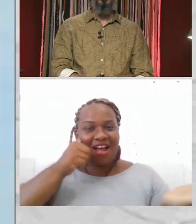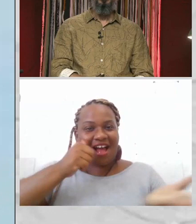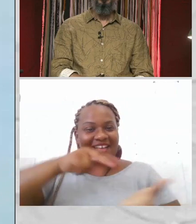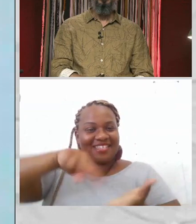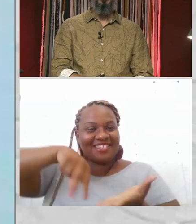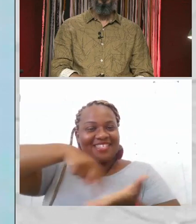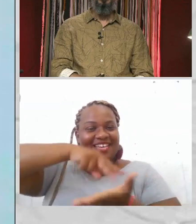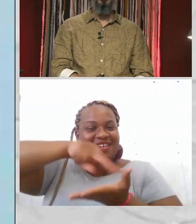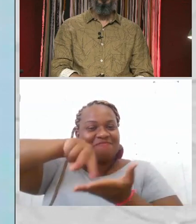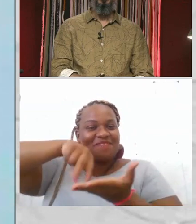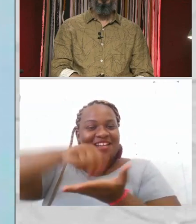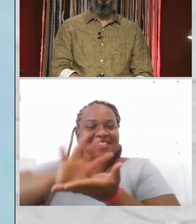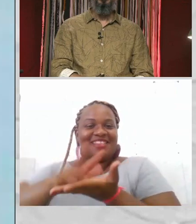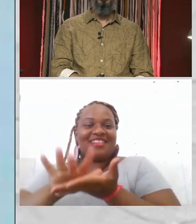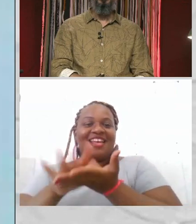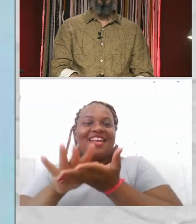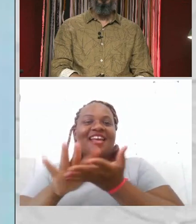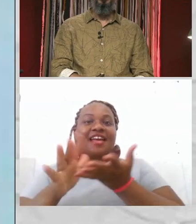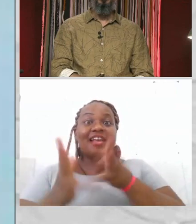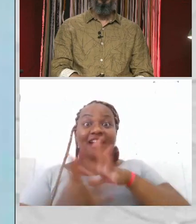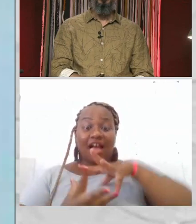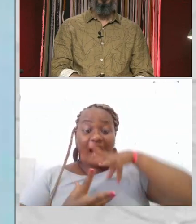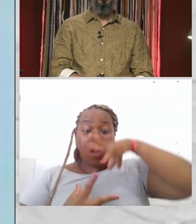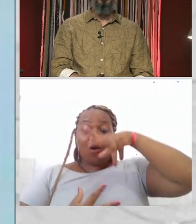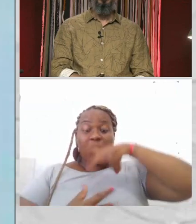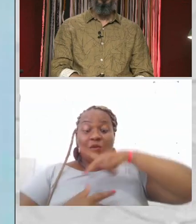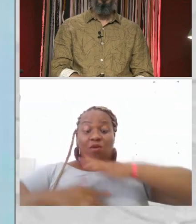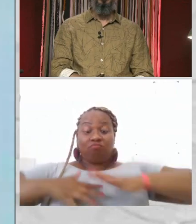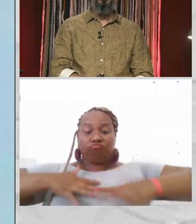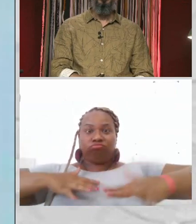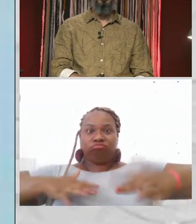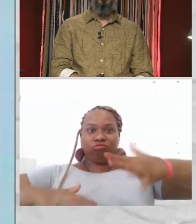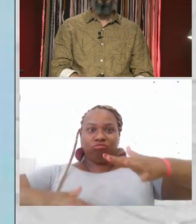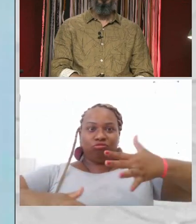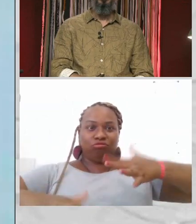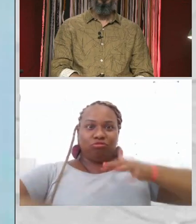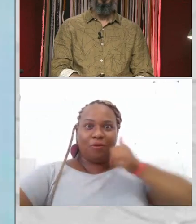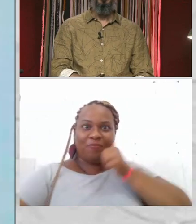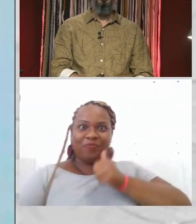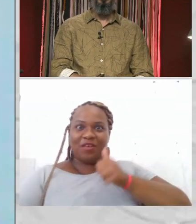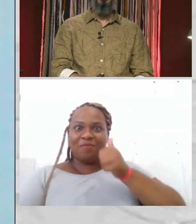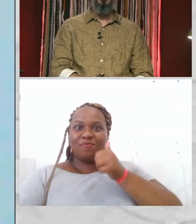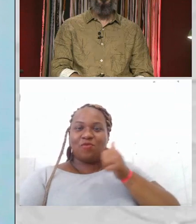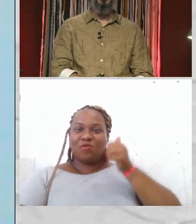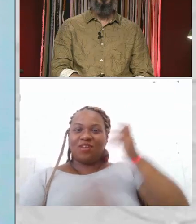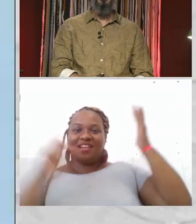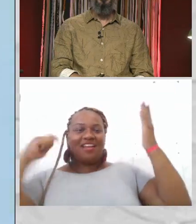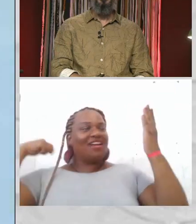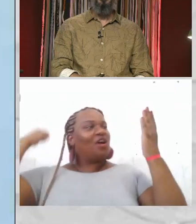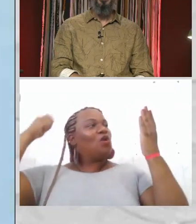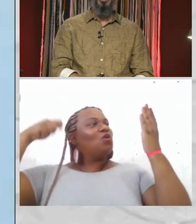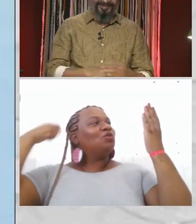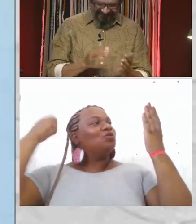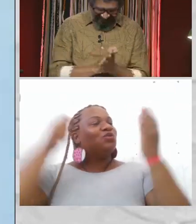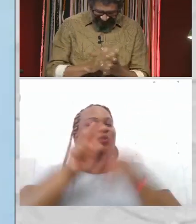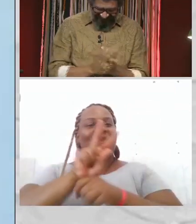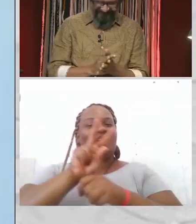lá, sua alma estremece, ela, Oxum apará. Axé.